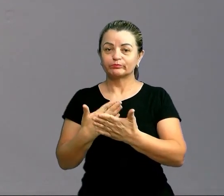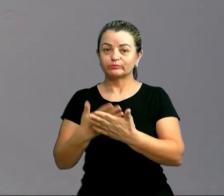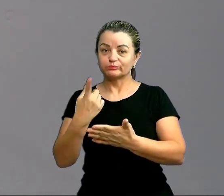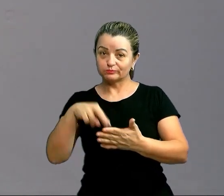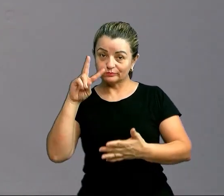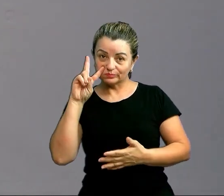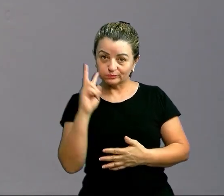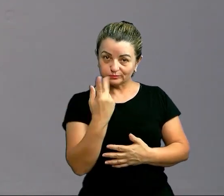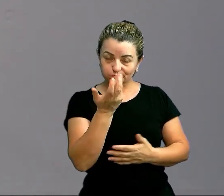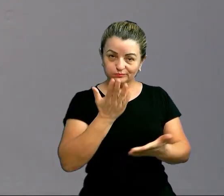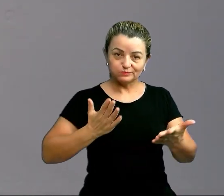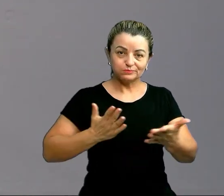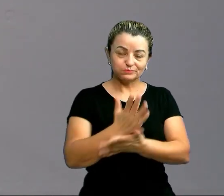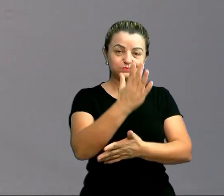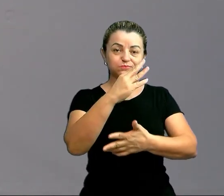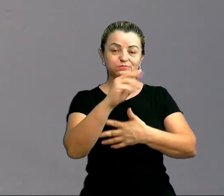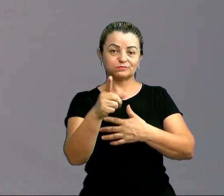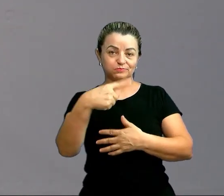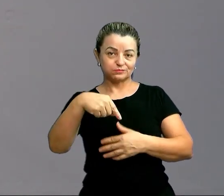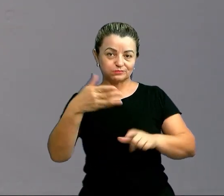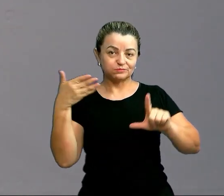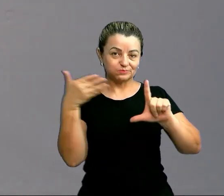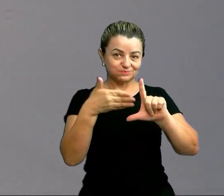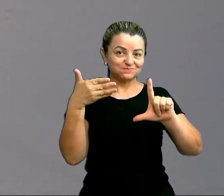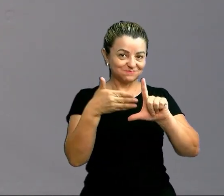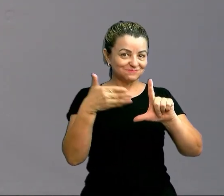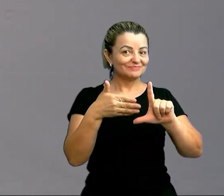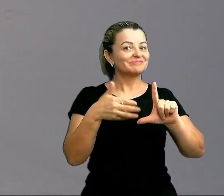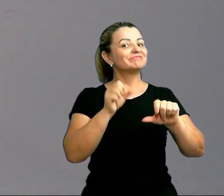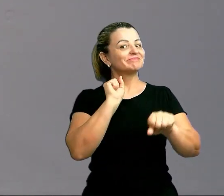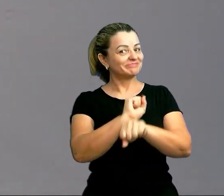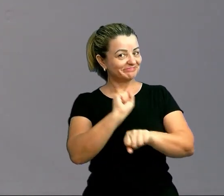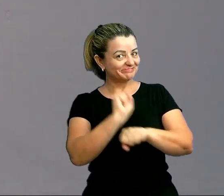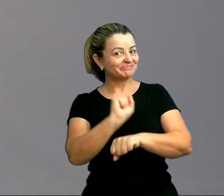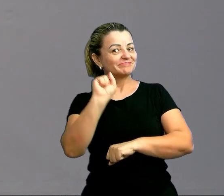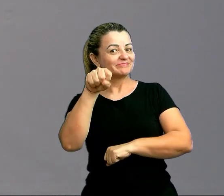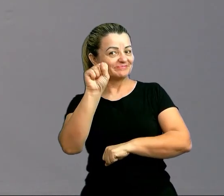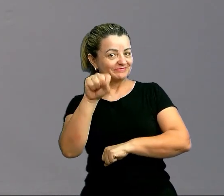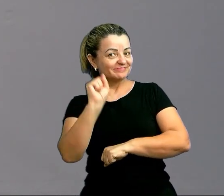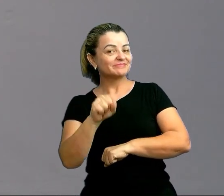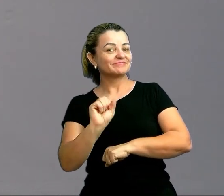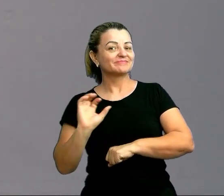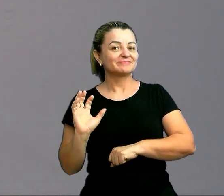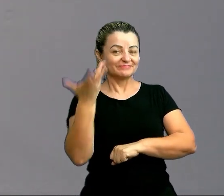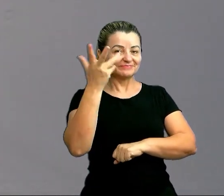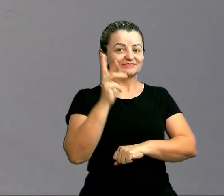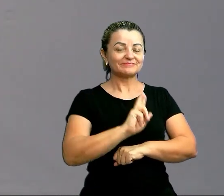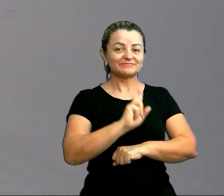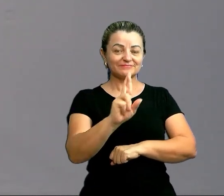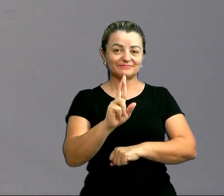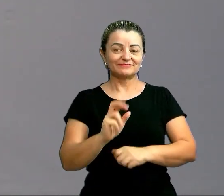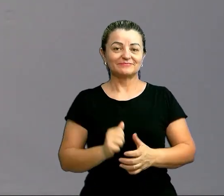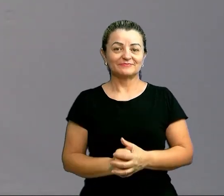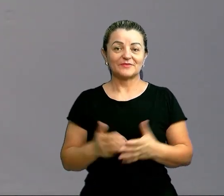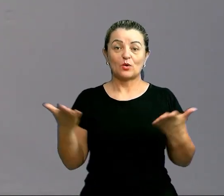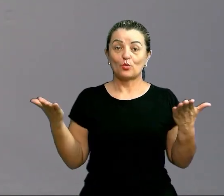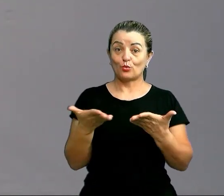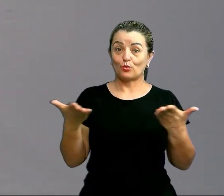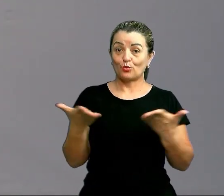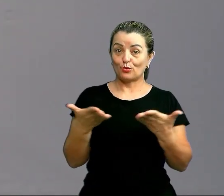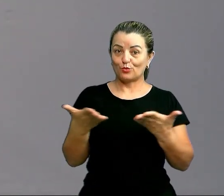aprovação. Então, você está acompanhando a plataforma, está acessando? Eu espero que sim, tá? Os resultados vão acontecer. Ok? A aula de hoje